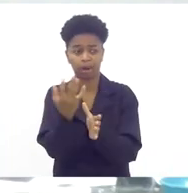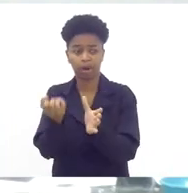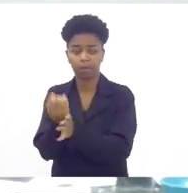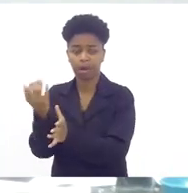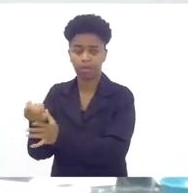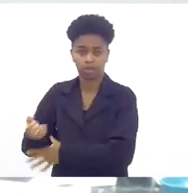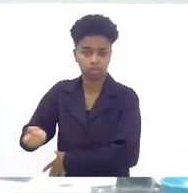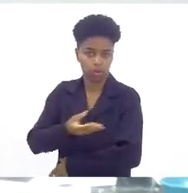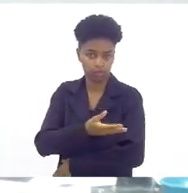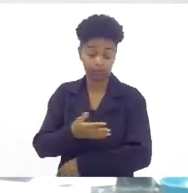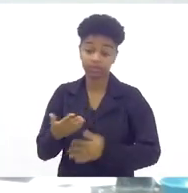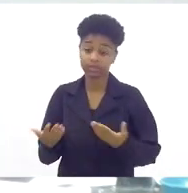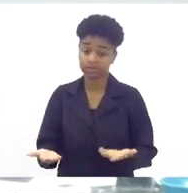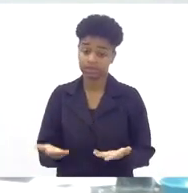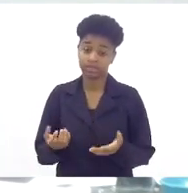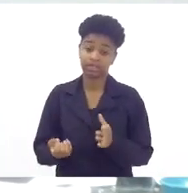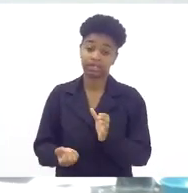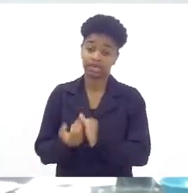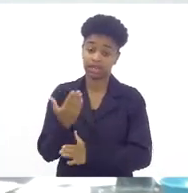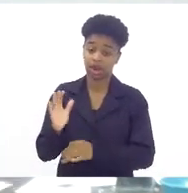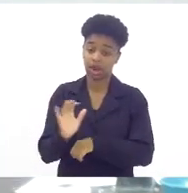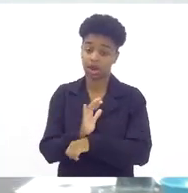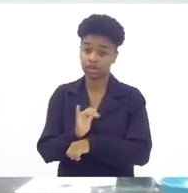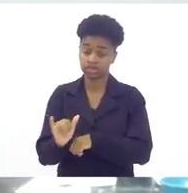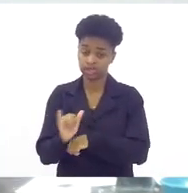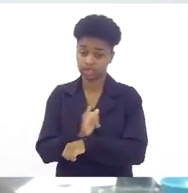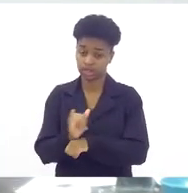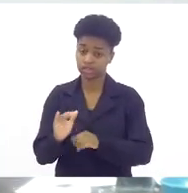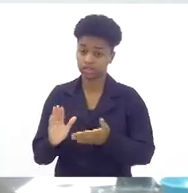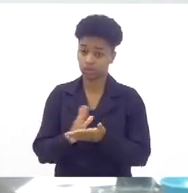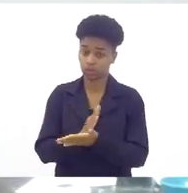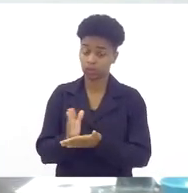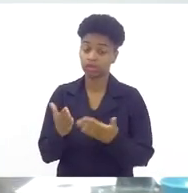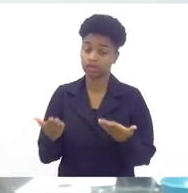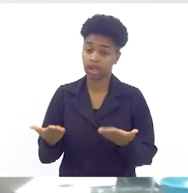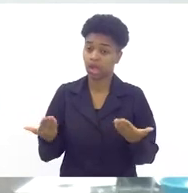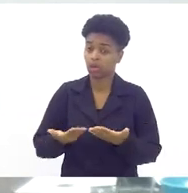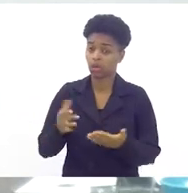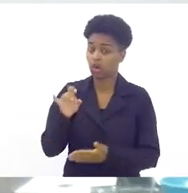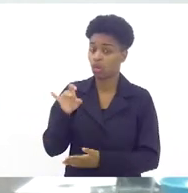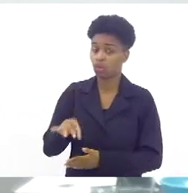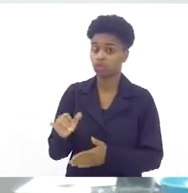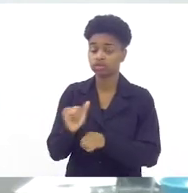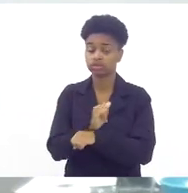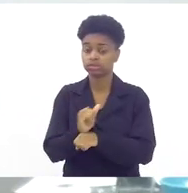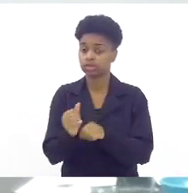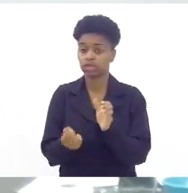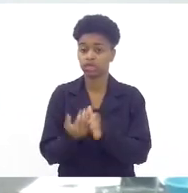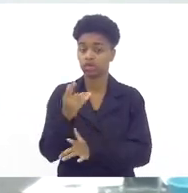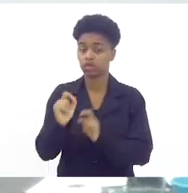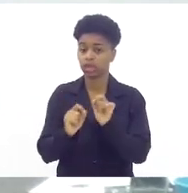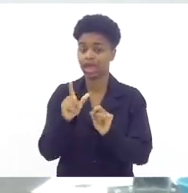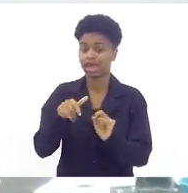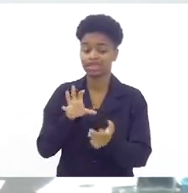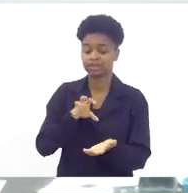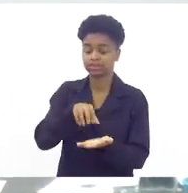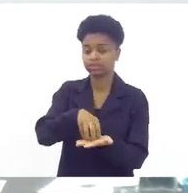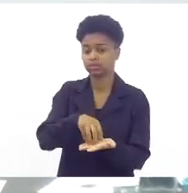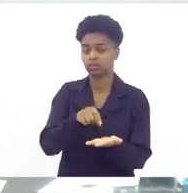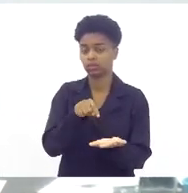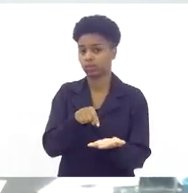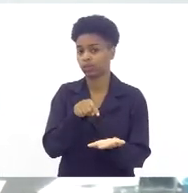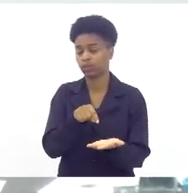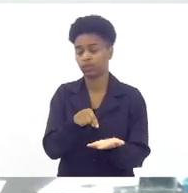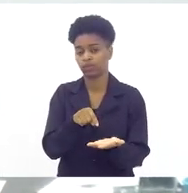então vão criando algumas estratégias agora última estratégia que foi criado foi um setor